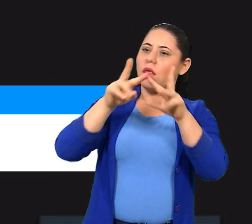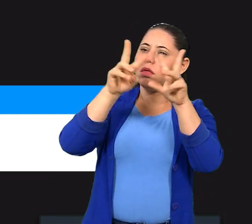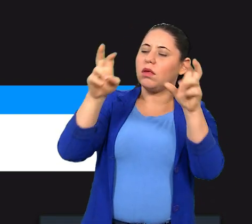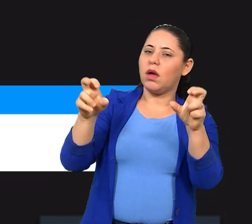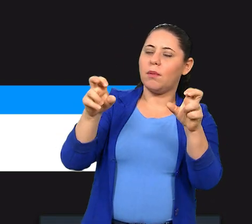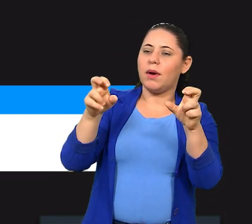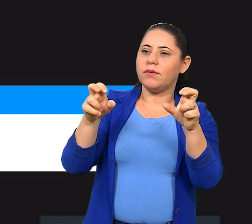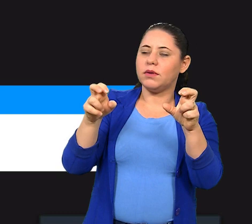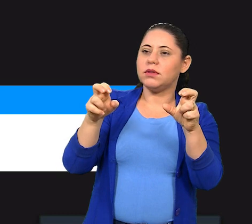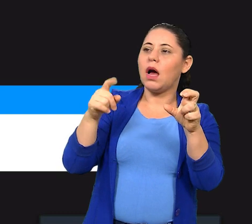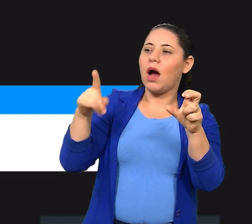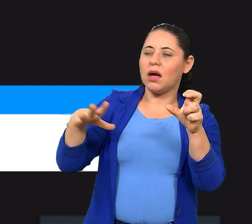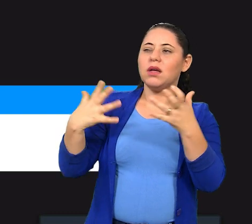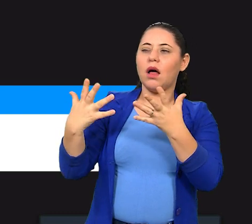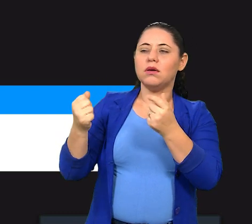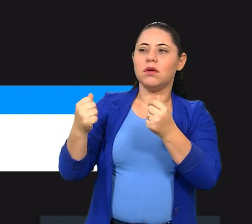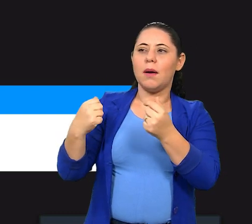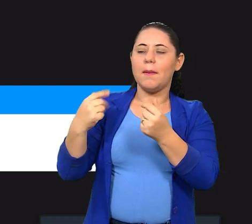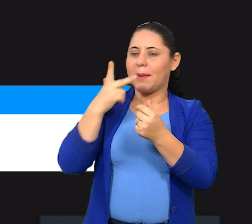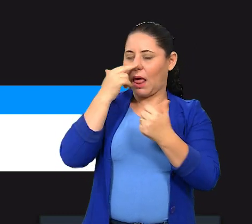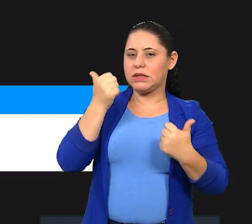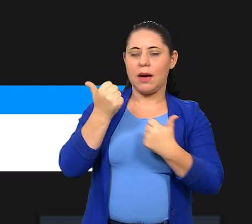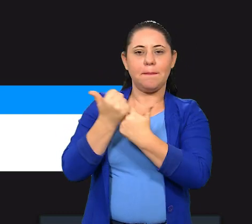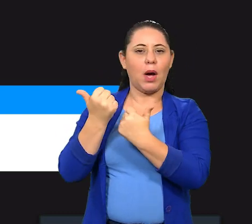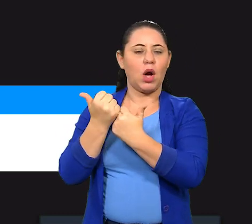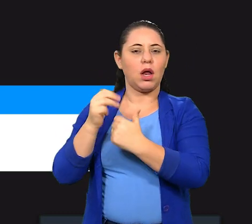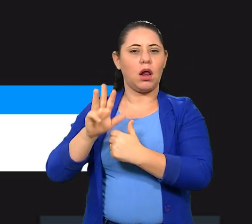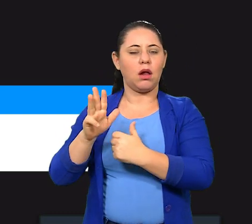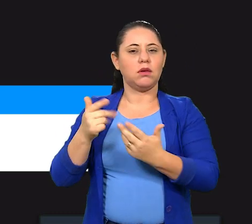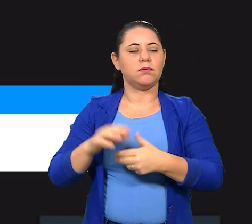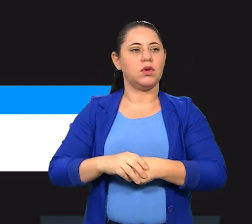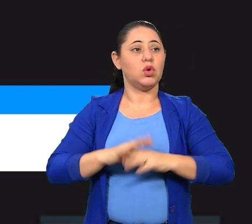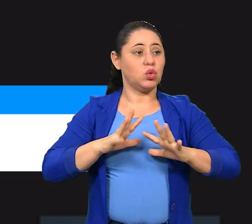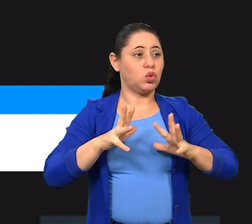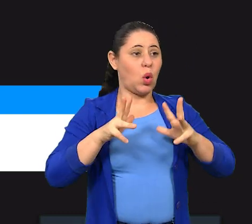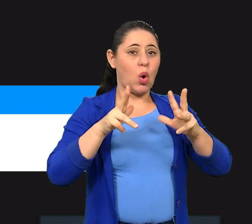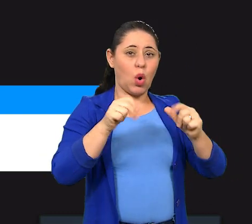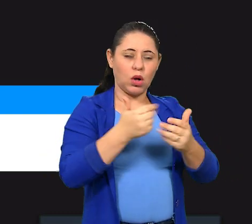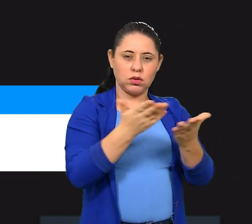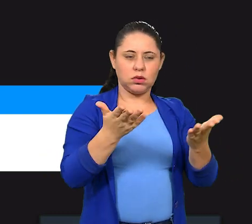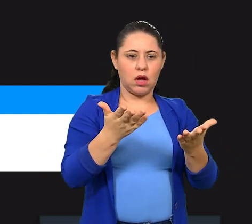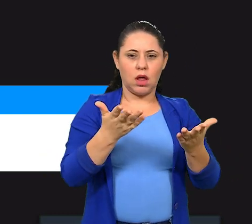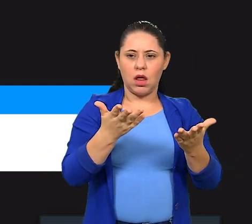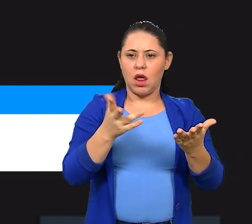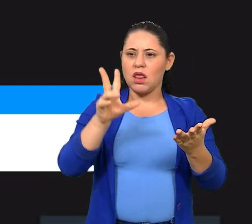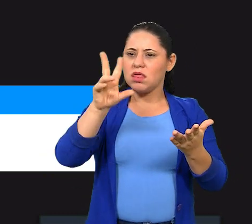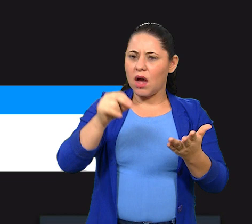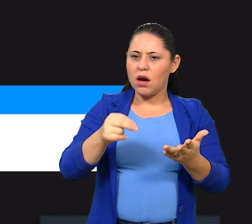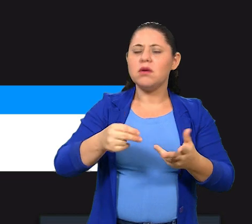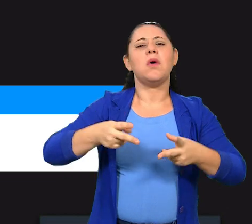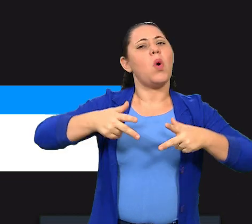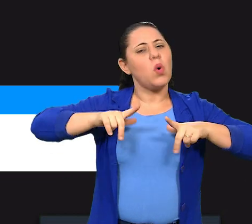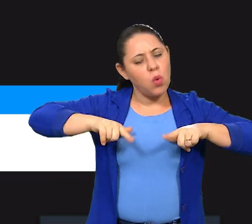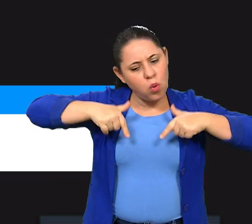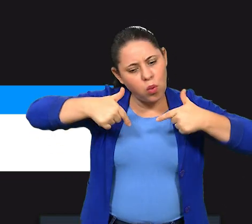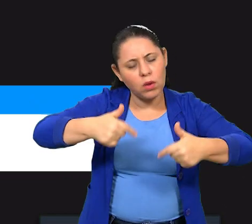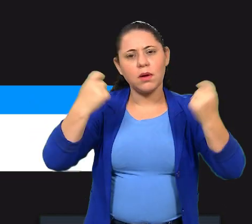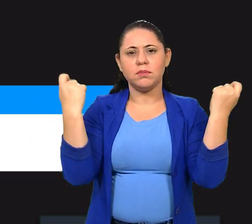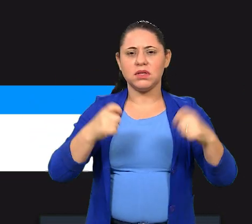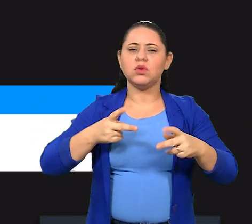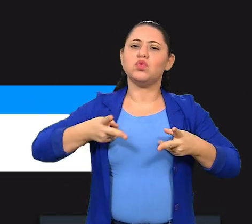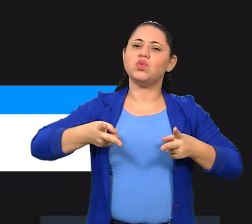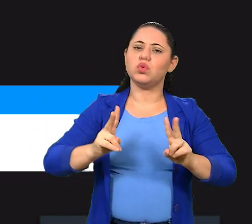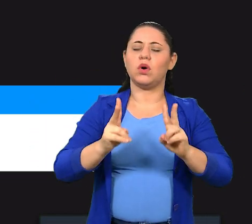então senhor presidente é para defender todos os cidadãos brasileiros que estão nas ruas vamos dizer todos eles que não se entregam a